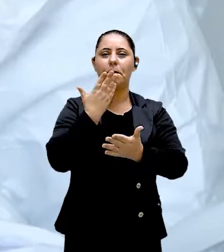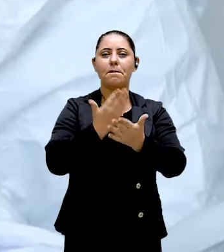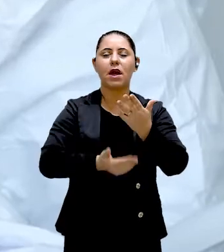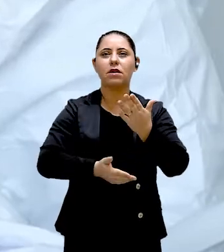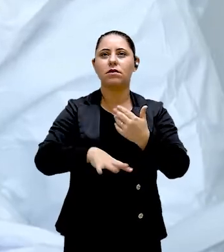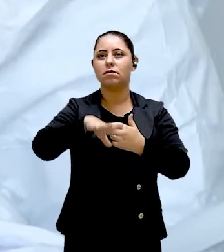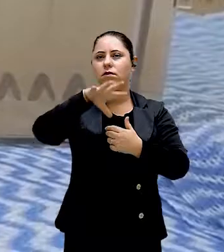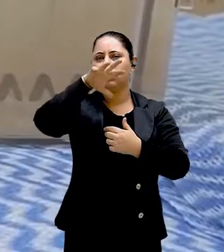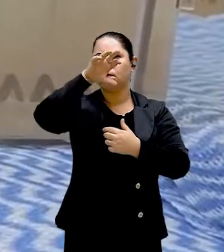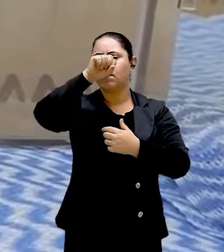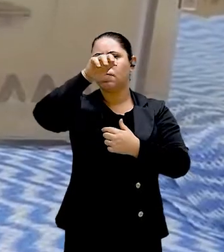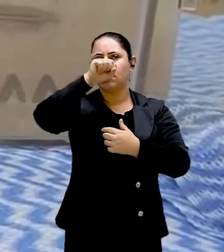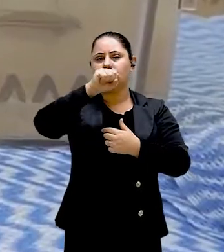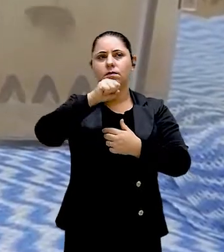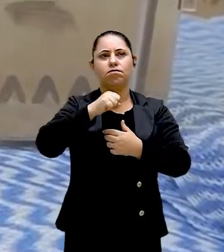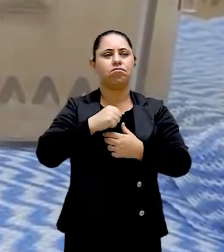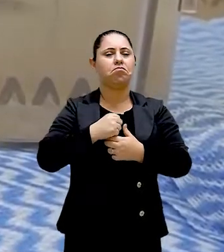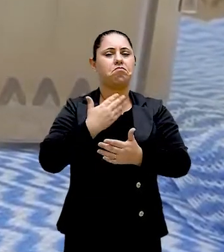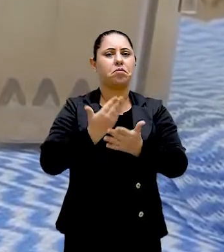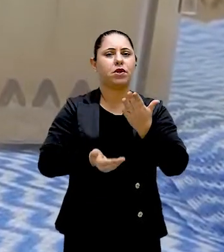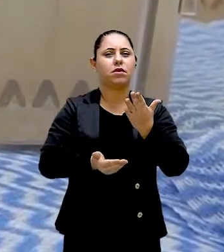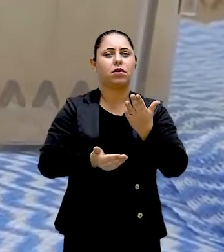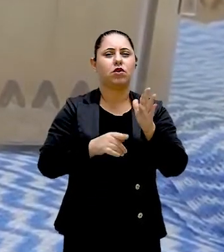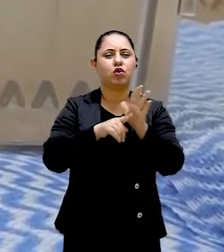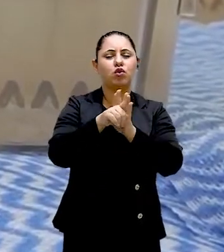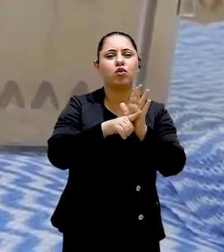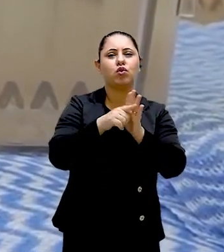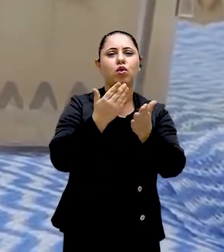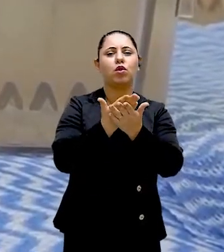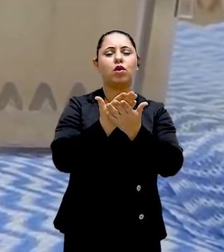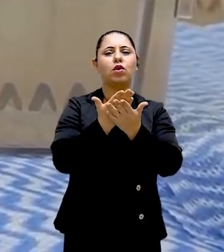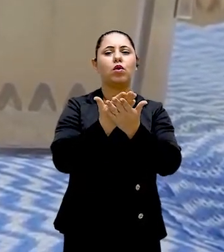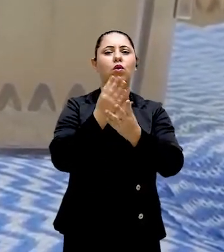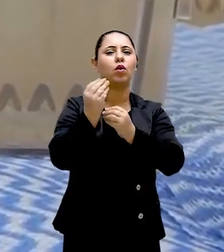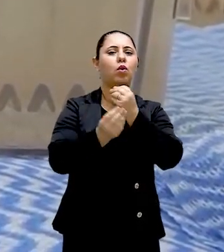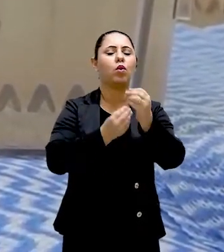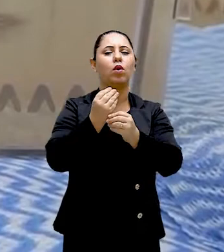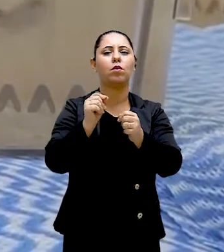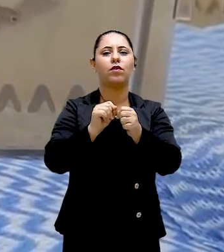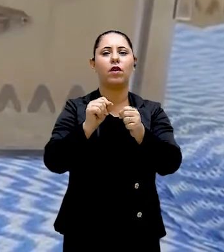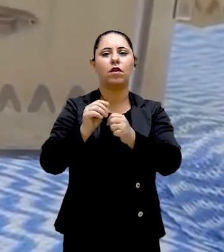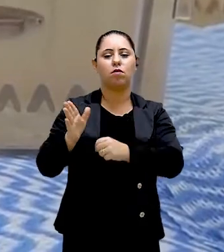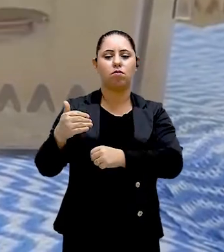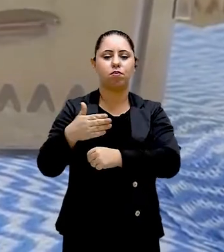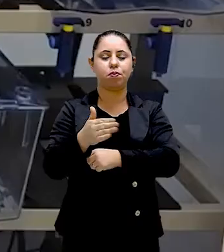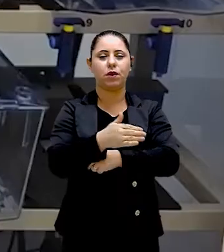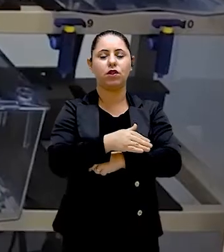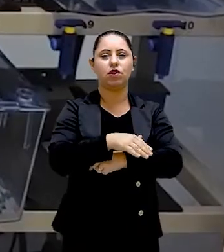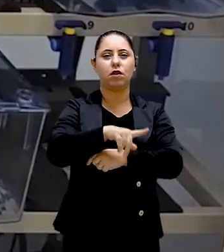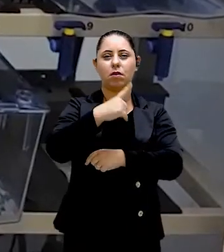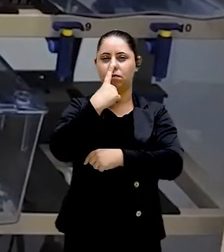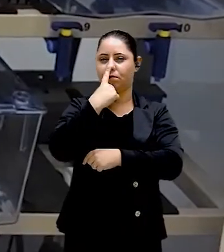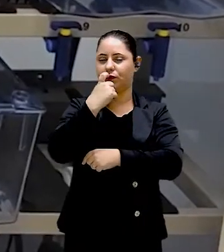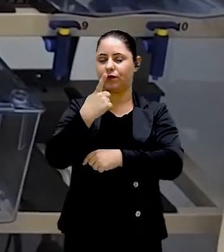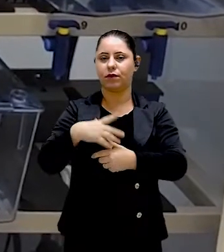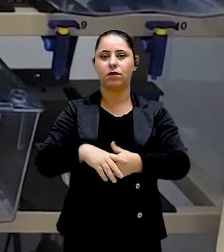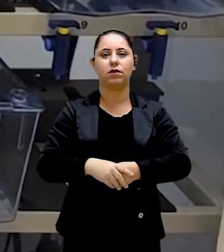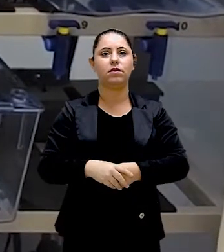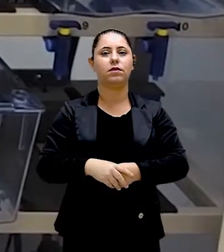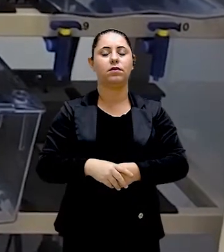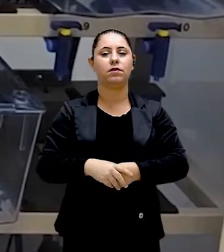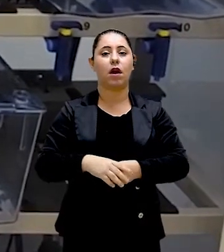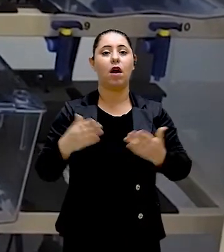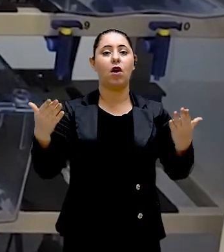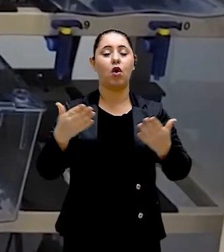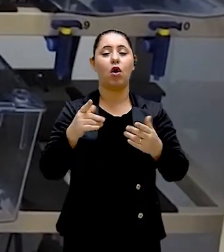reações neurológicas. Esse tipo de estudo normalmente é feito com peixes e roedores. Agora, o procedimento é realizado com